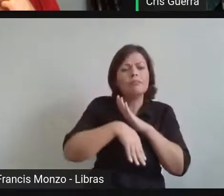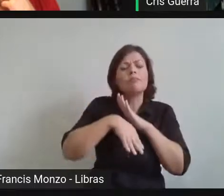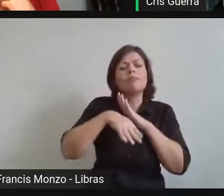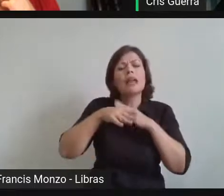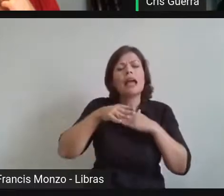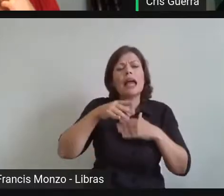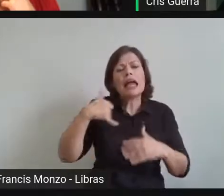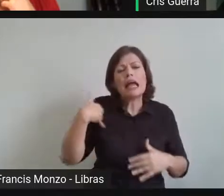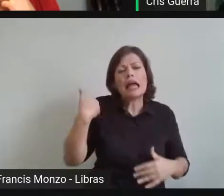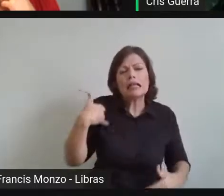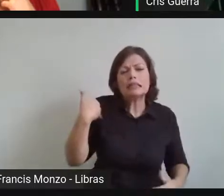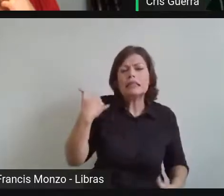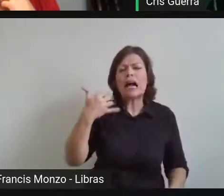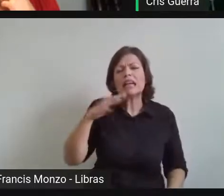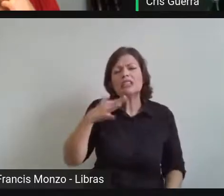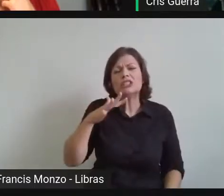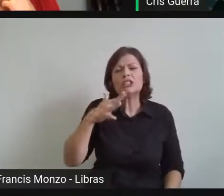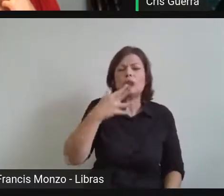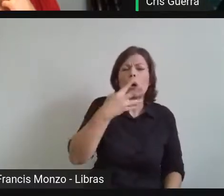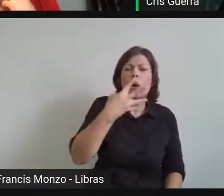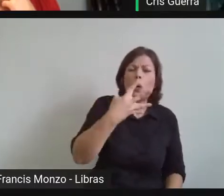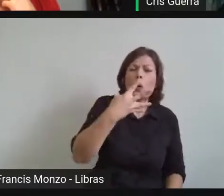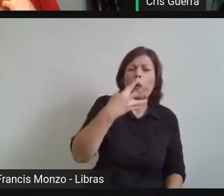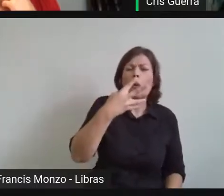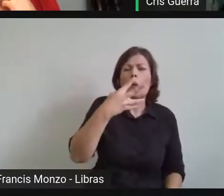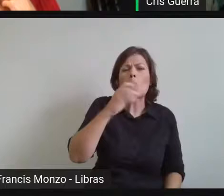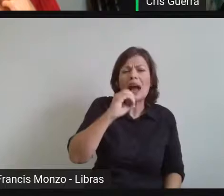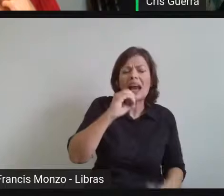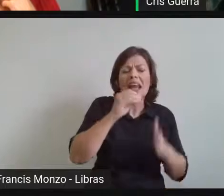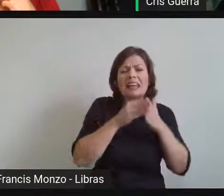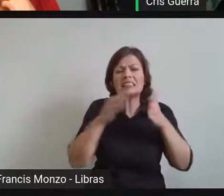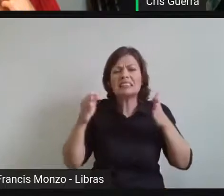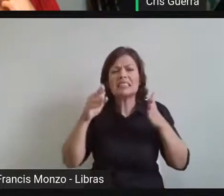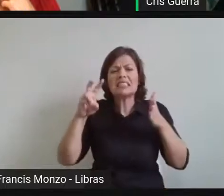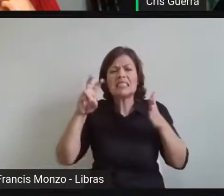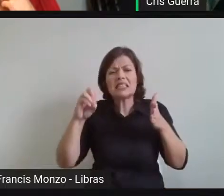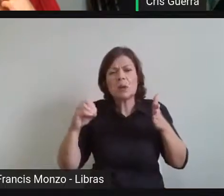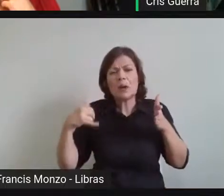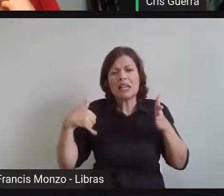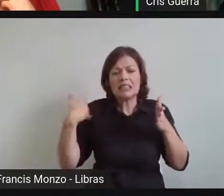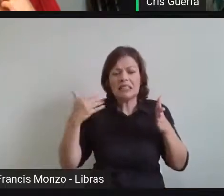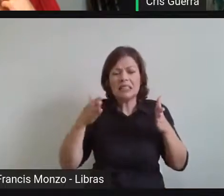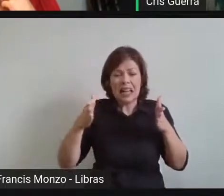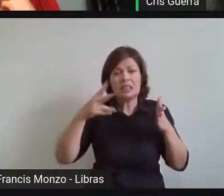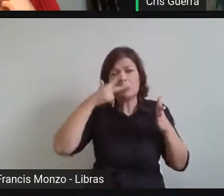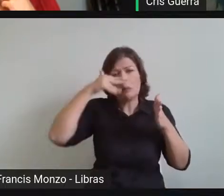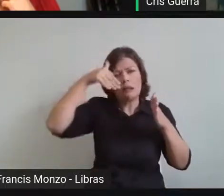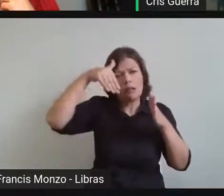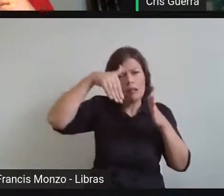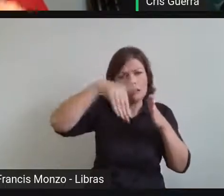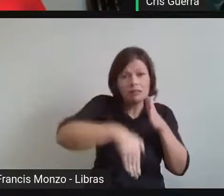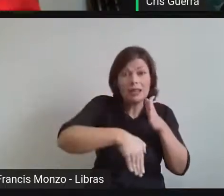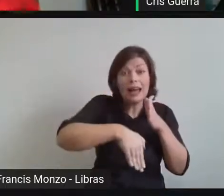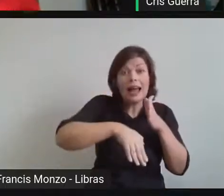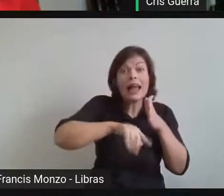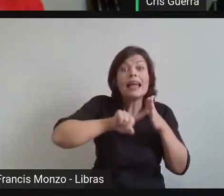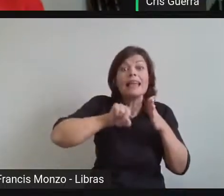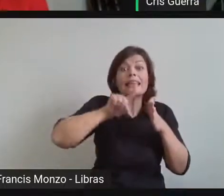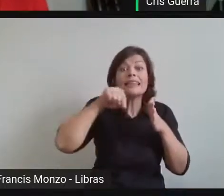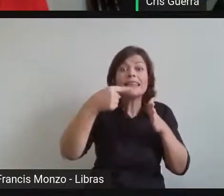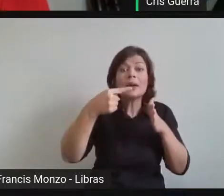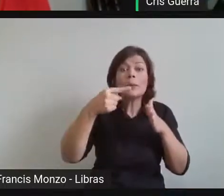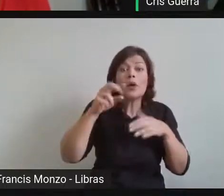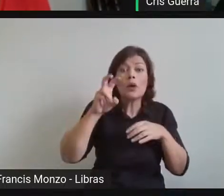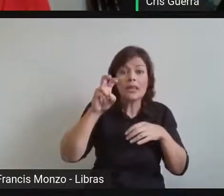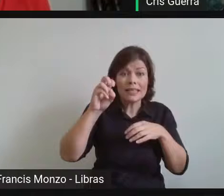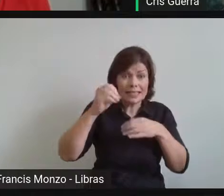45, entre os 40 e os 50, mais ou menos. E depois ele começa a subir de novo. E aí você pode ver, com entrevistas